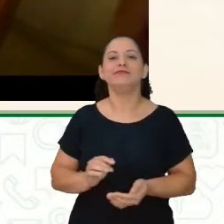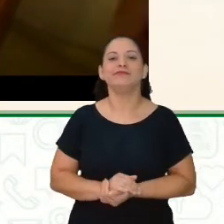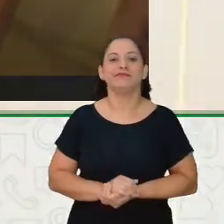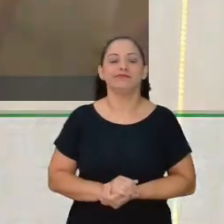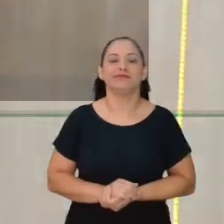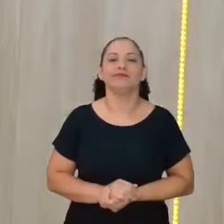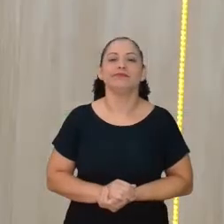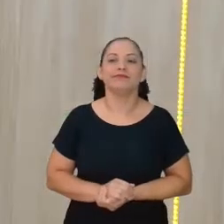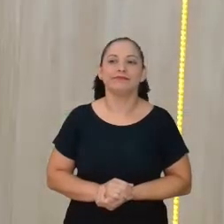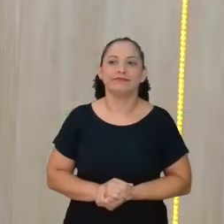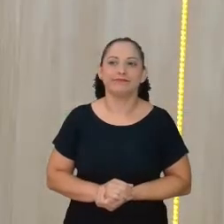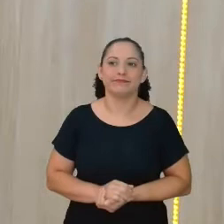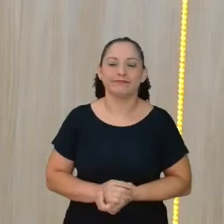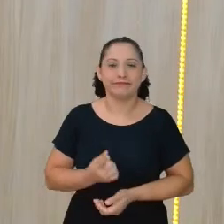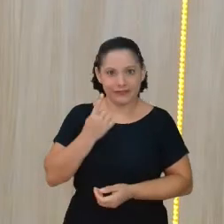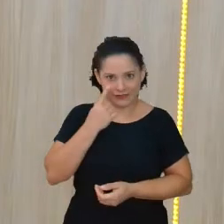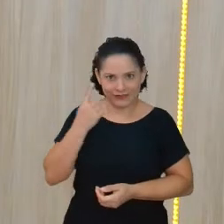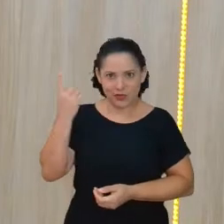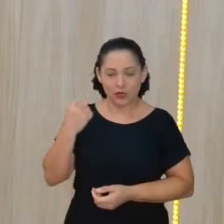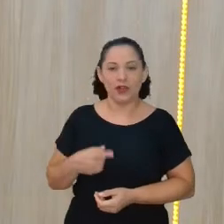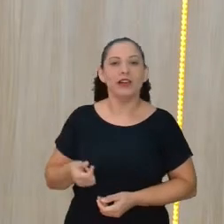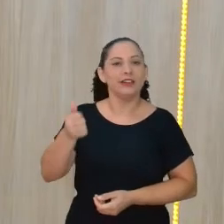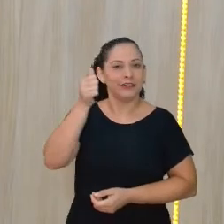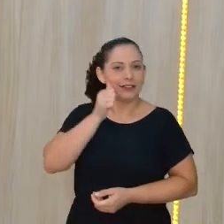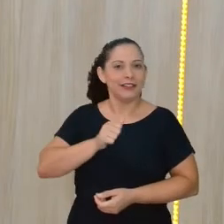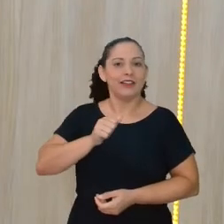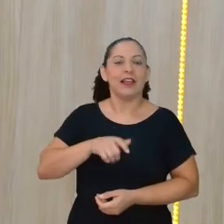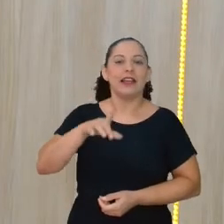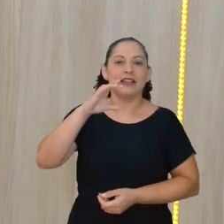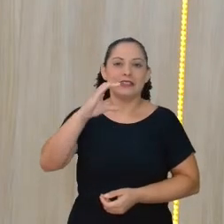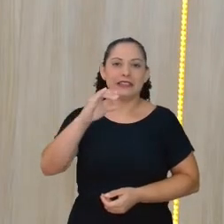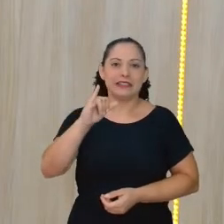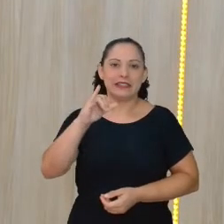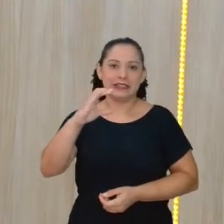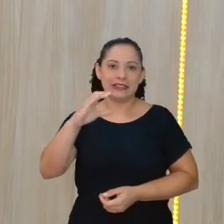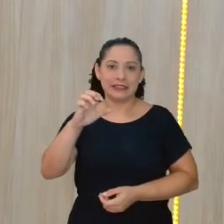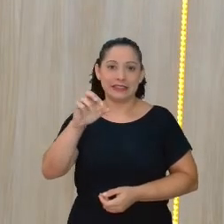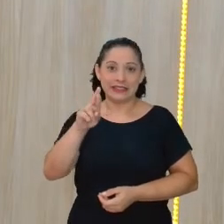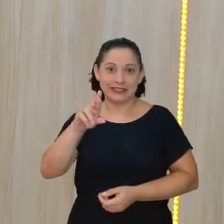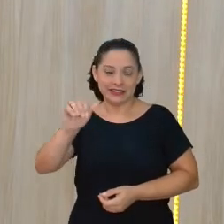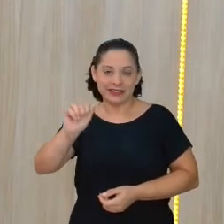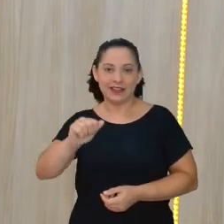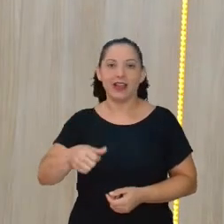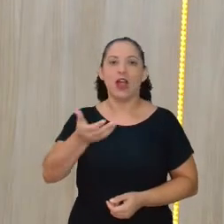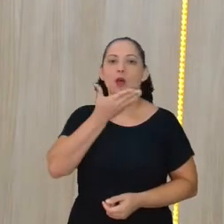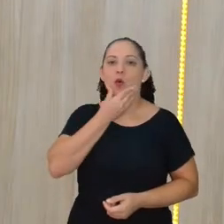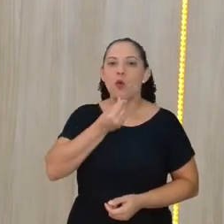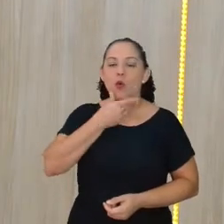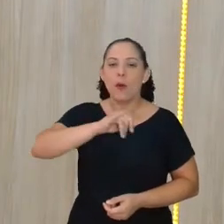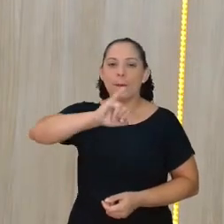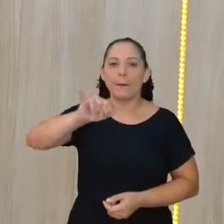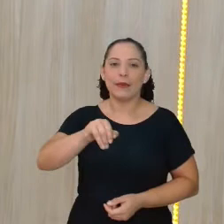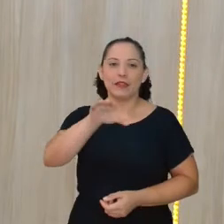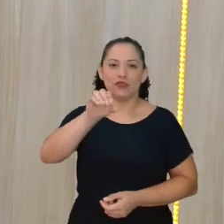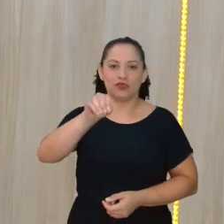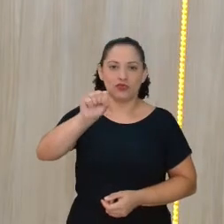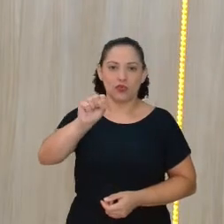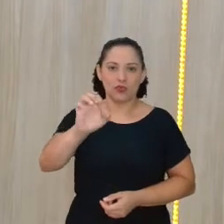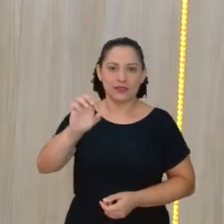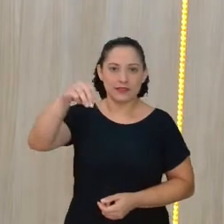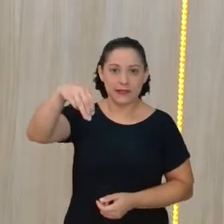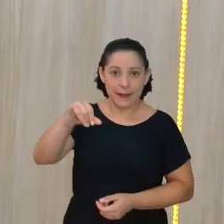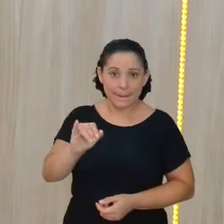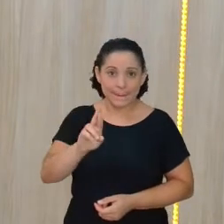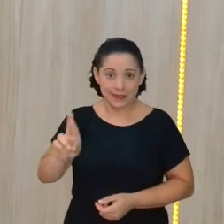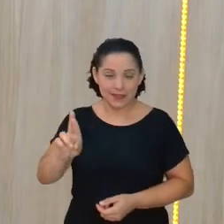Olha só, Dona Cícera, não é, Jonas? E Josemir são os pais de Jonas e mostraram